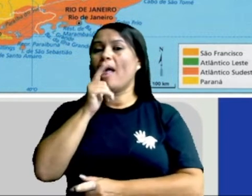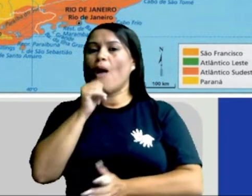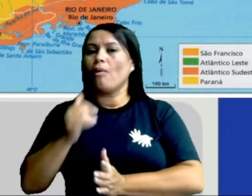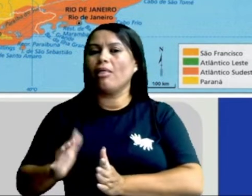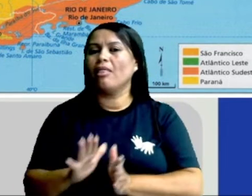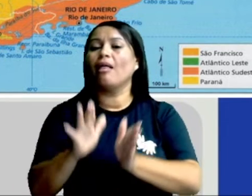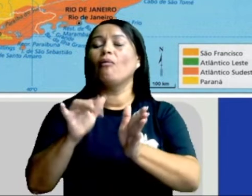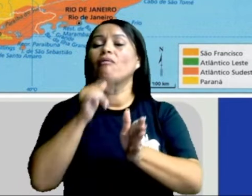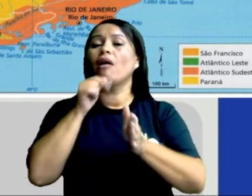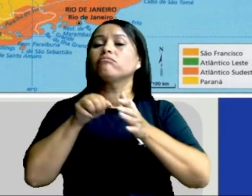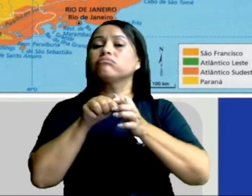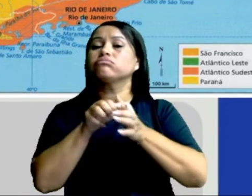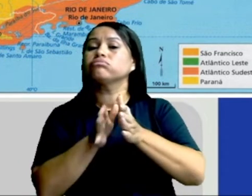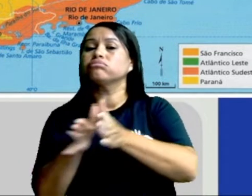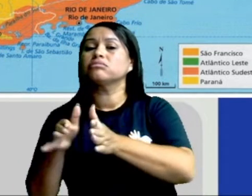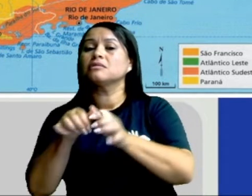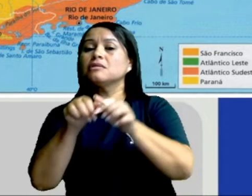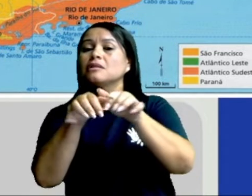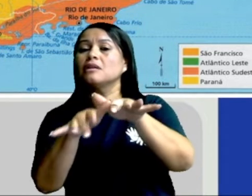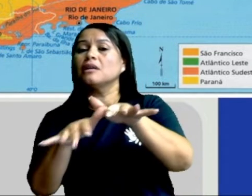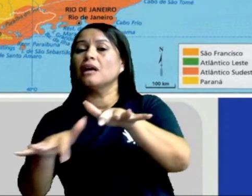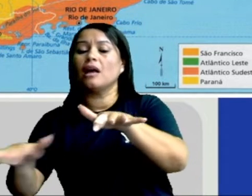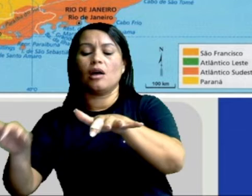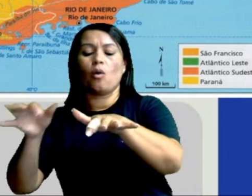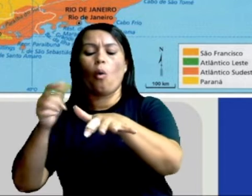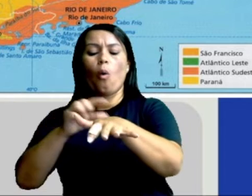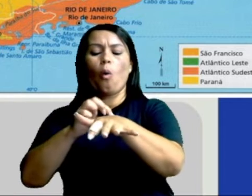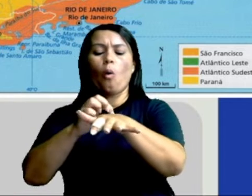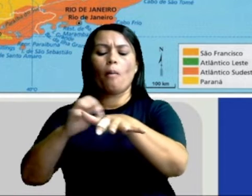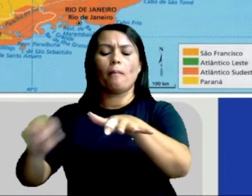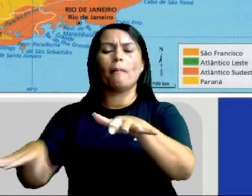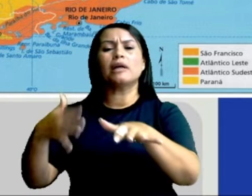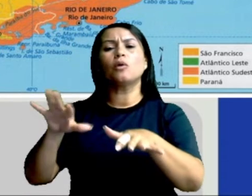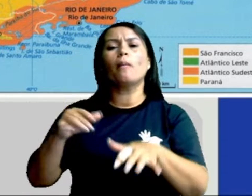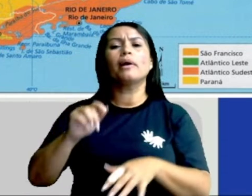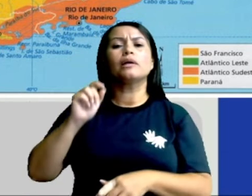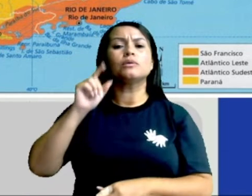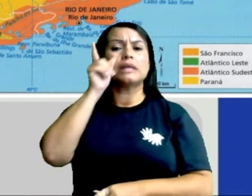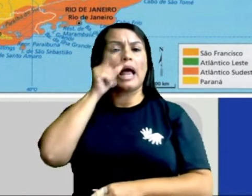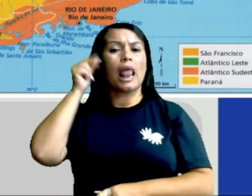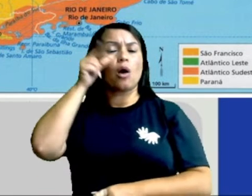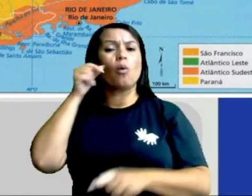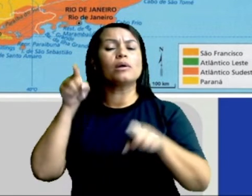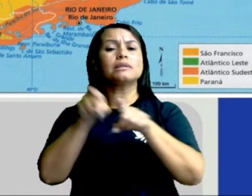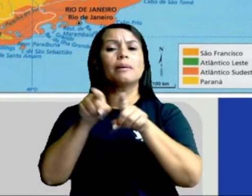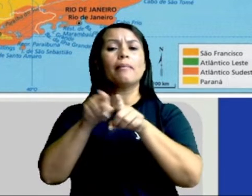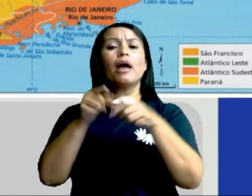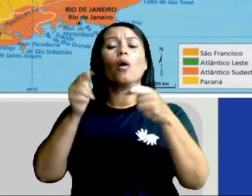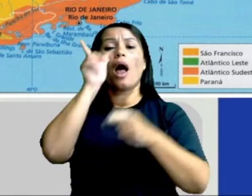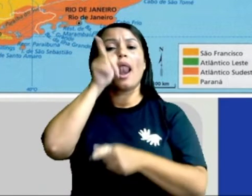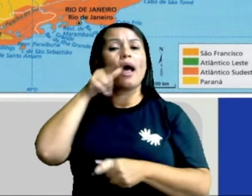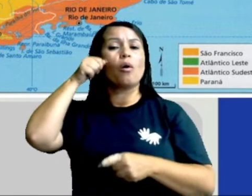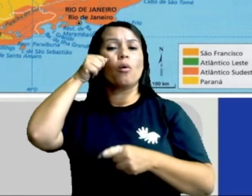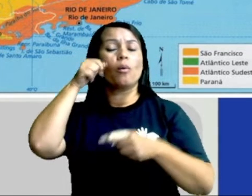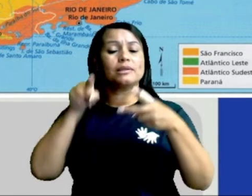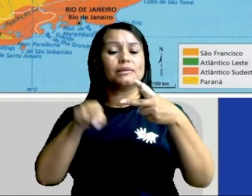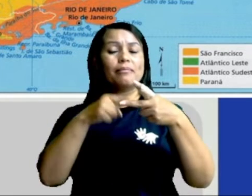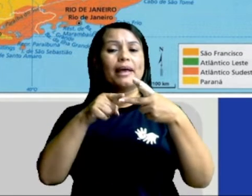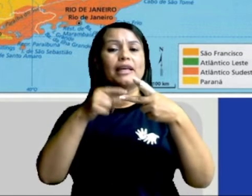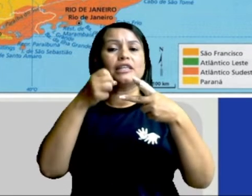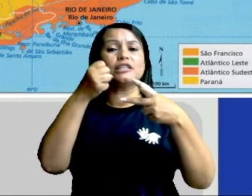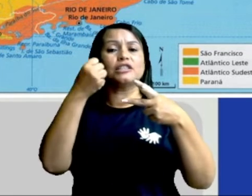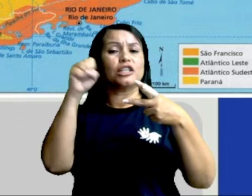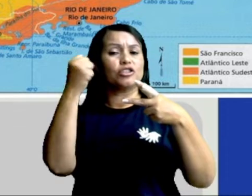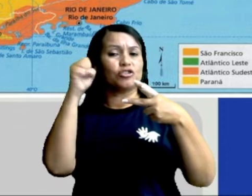indo na direção norte e vai desaguar na região aí entre Alagoas e Sergipe, na região nordeste, tá? E aqui a gente tem a bacia do Paraná, onde o